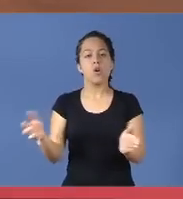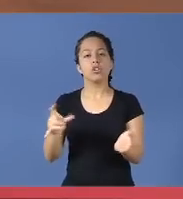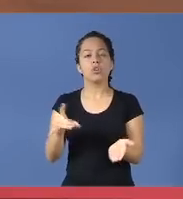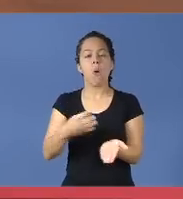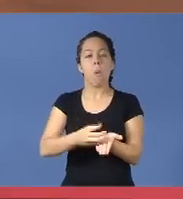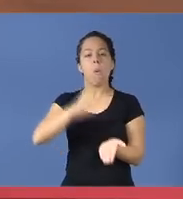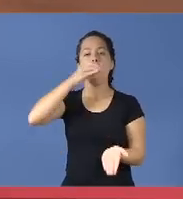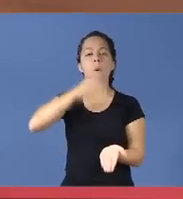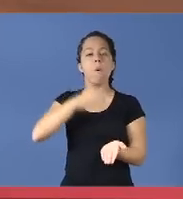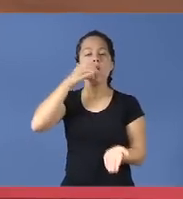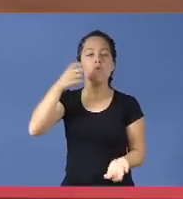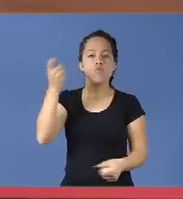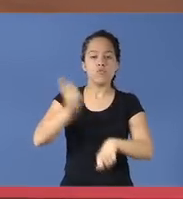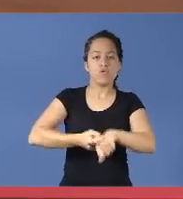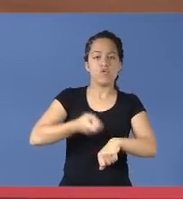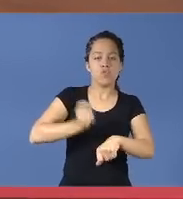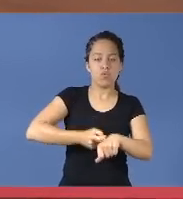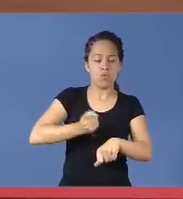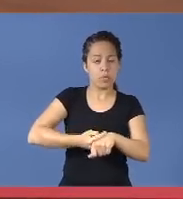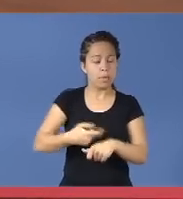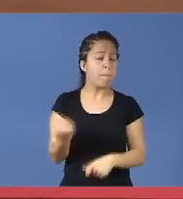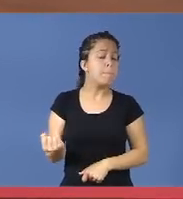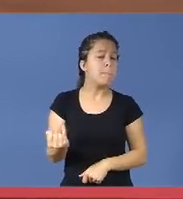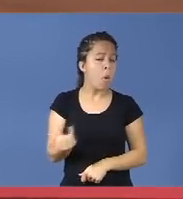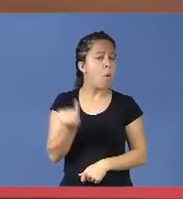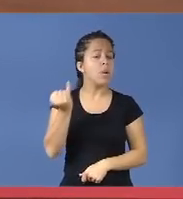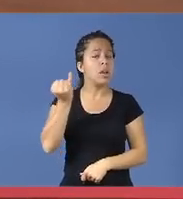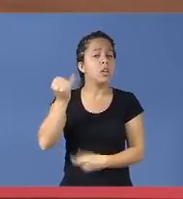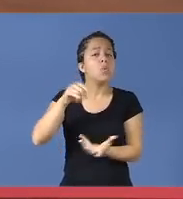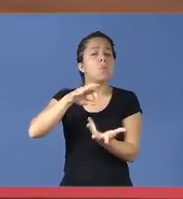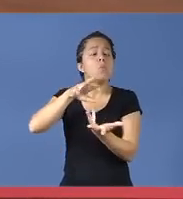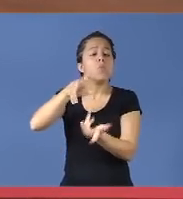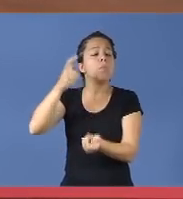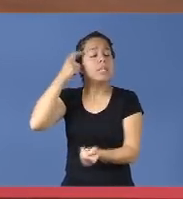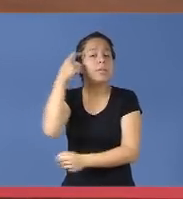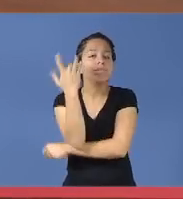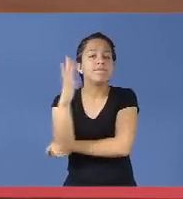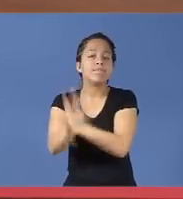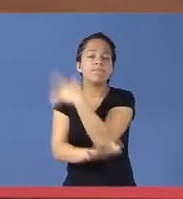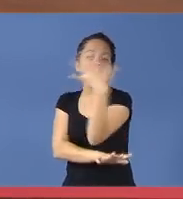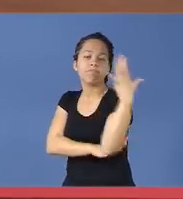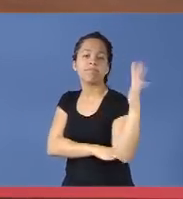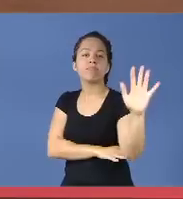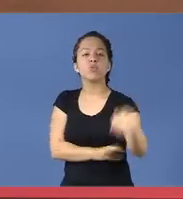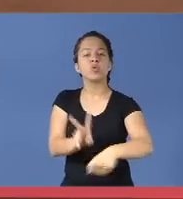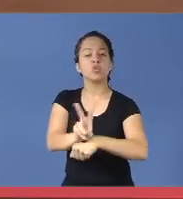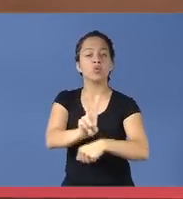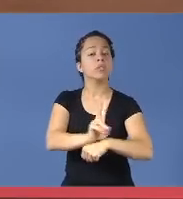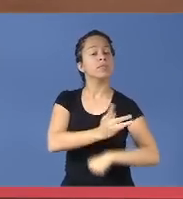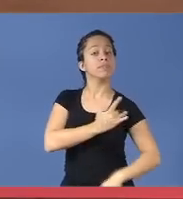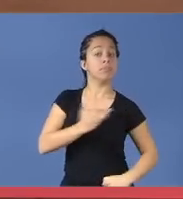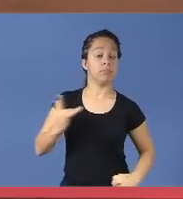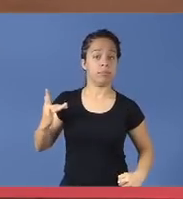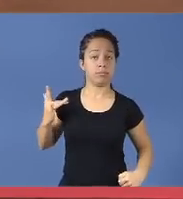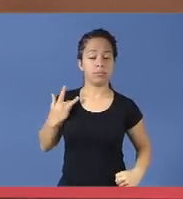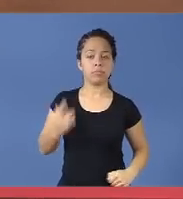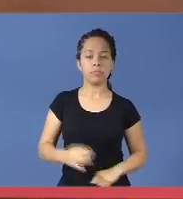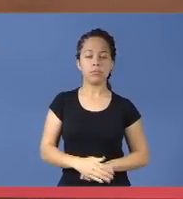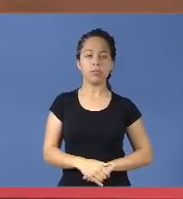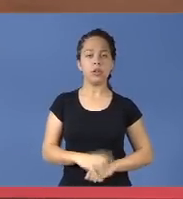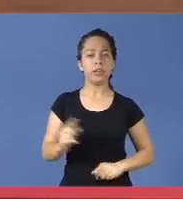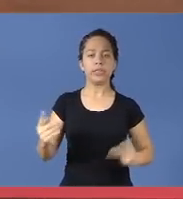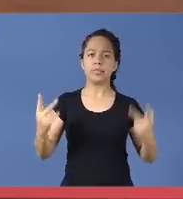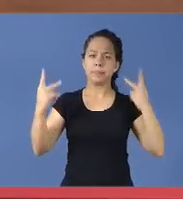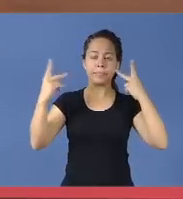são posições que você tem que tomar. A questão nossa não é estar dando aulinha e pregaçãozinha para o camarada ouvir